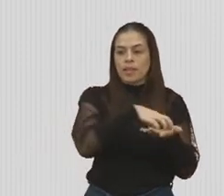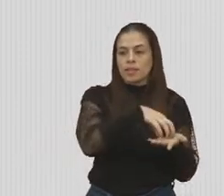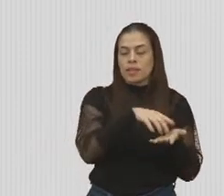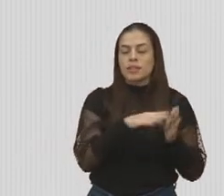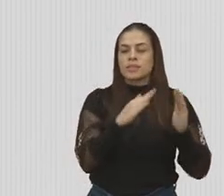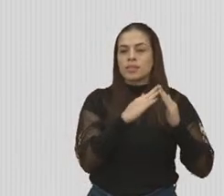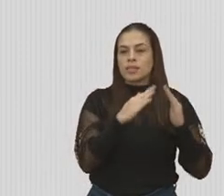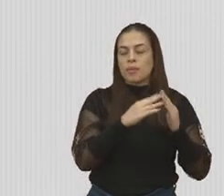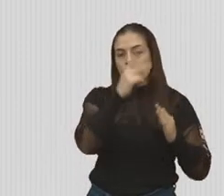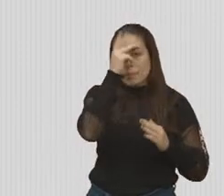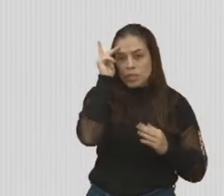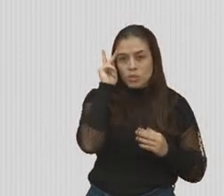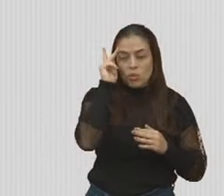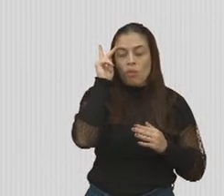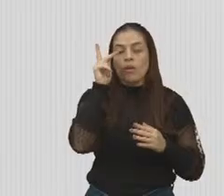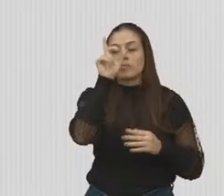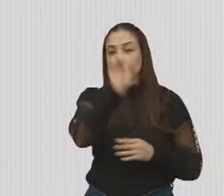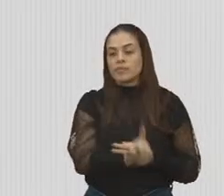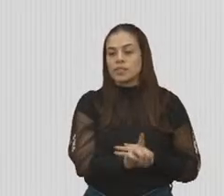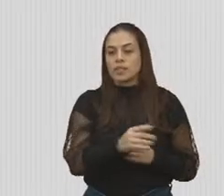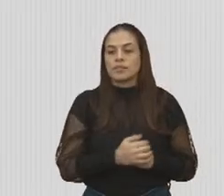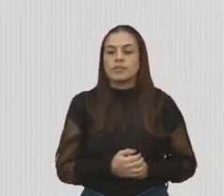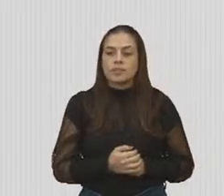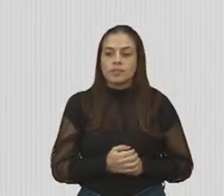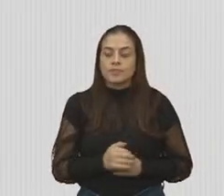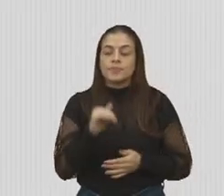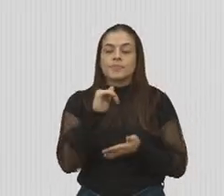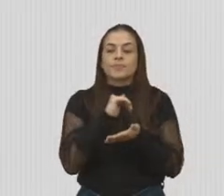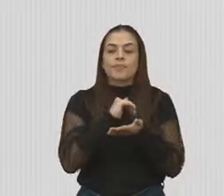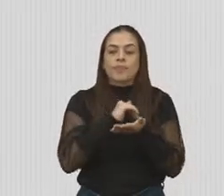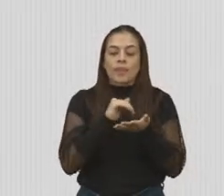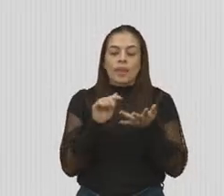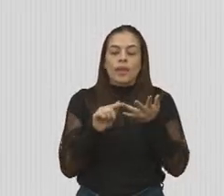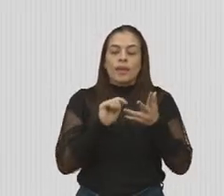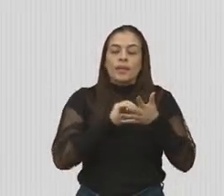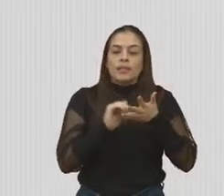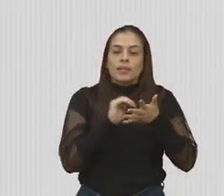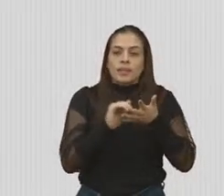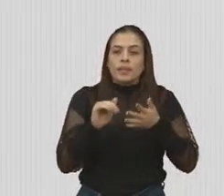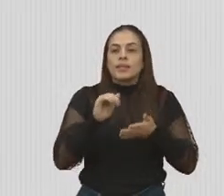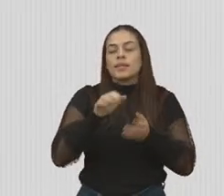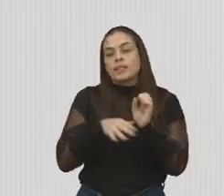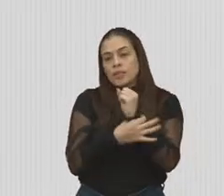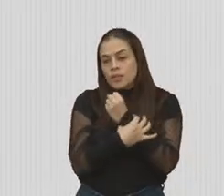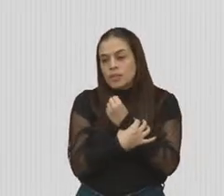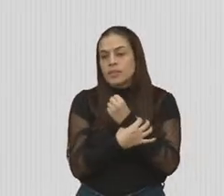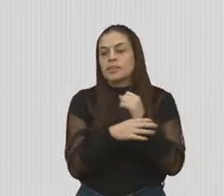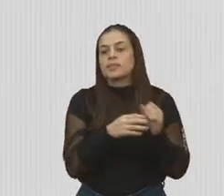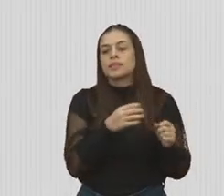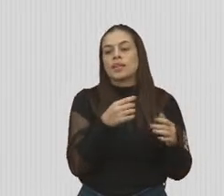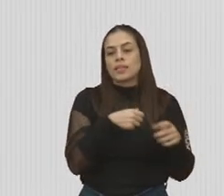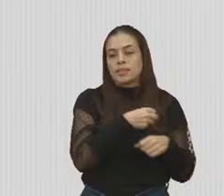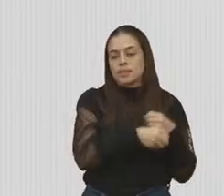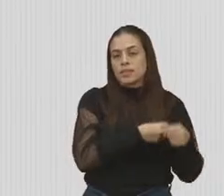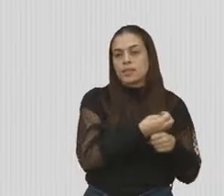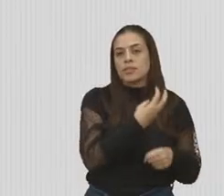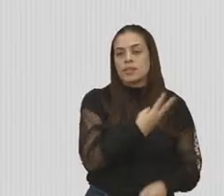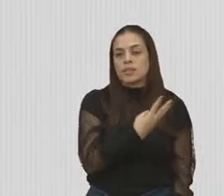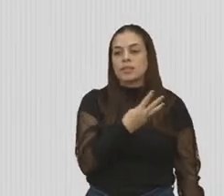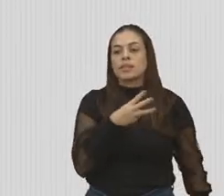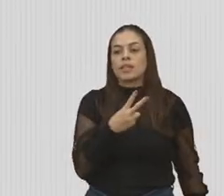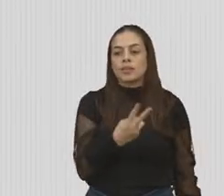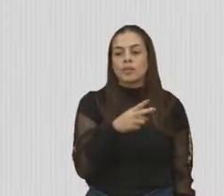passar. Secretaria de Segurança. Para esse ano, nós temos previsto 32 milhões e para a